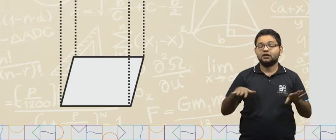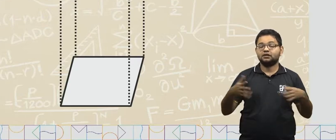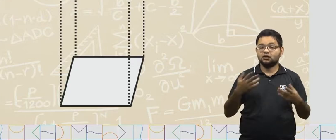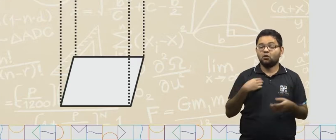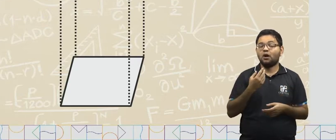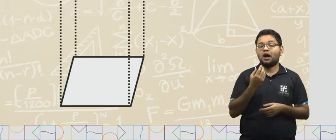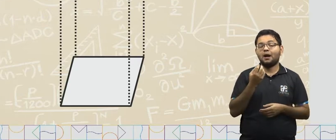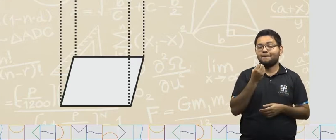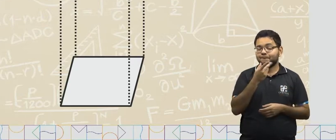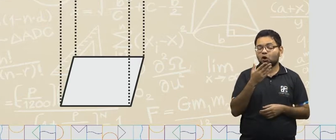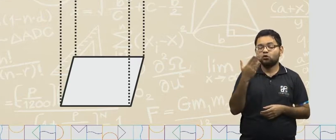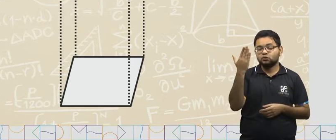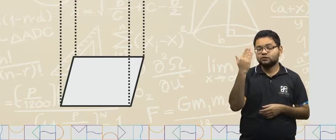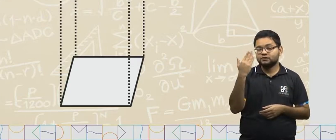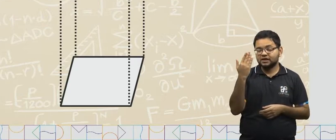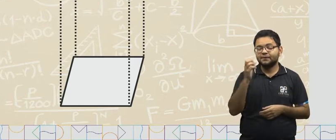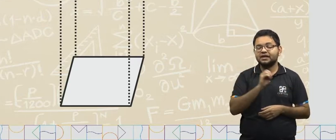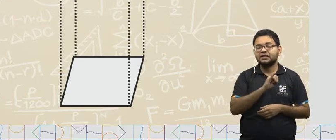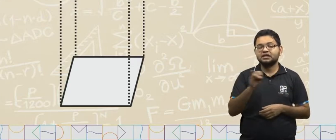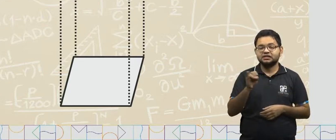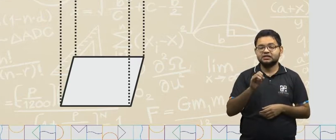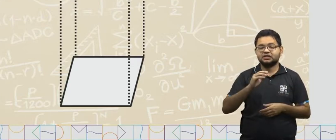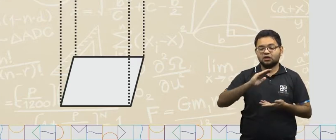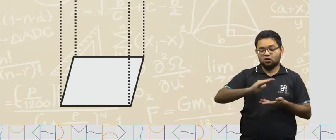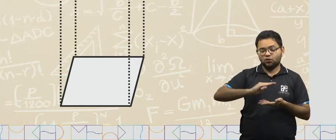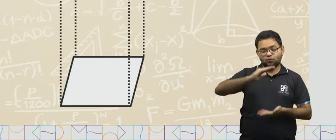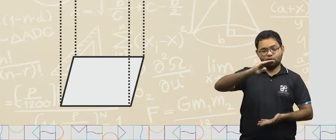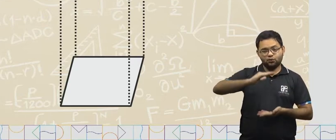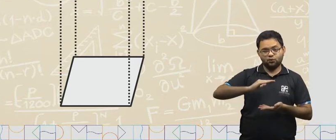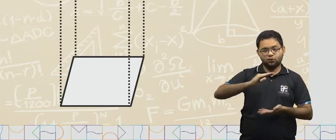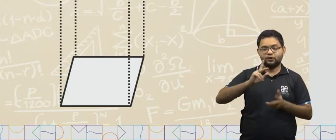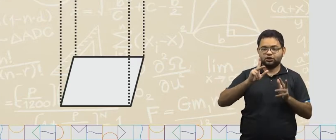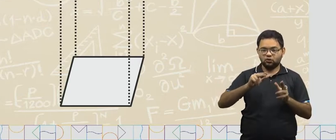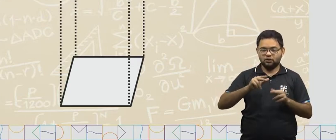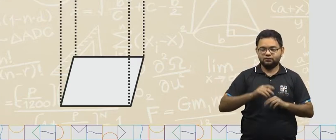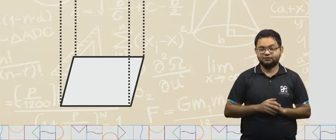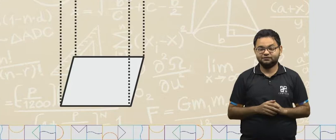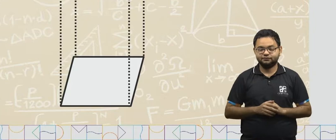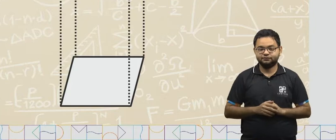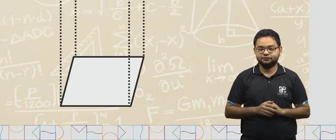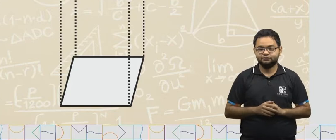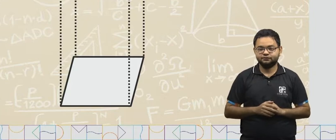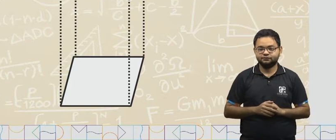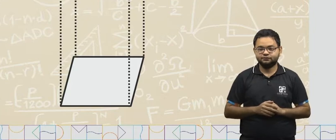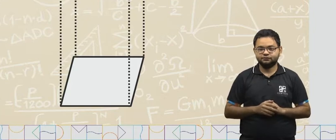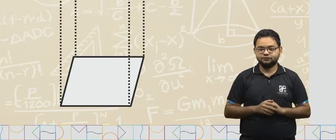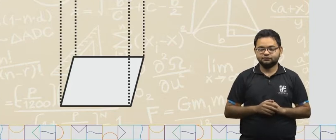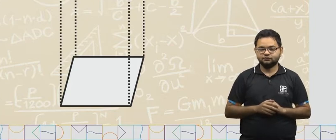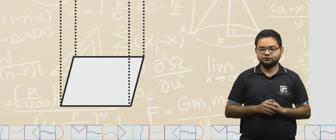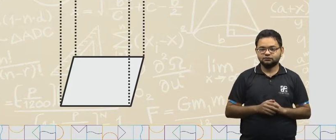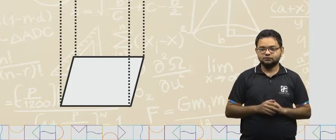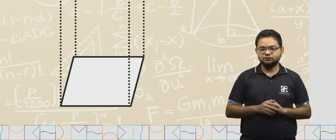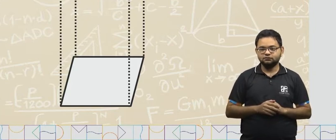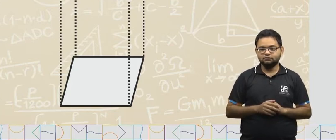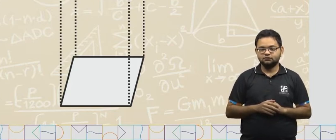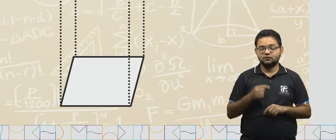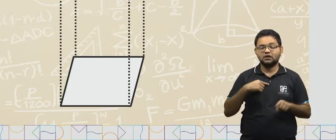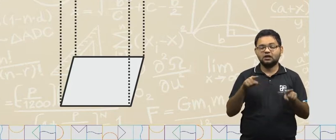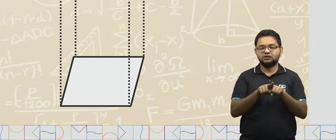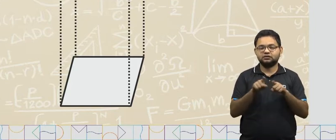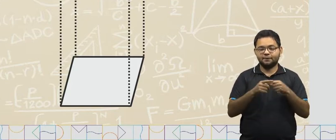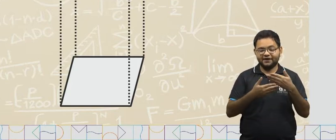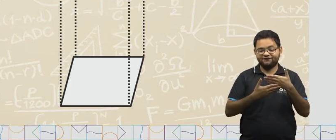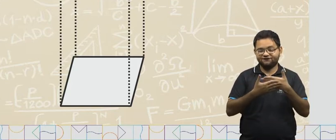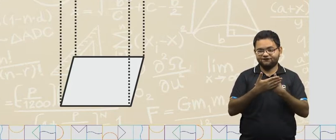bom verificar se esses dois polígonos têm o mesmo tamanho. O próximo passo é verificar se as faces